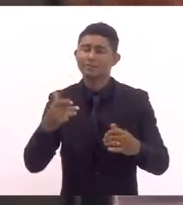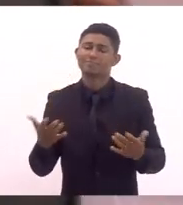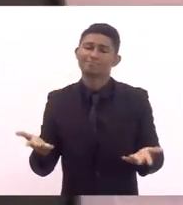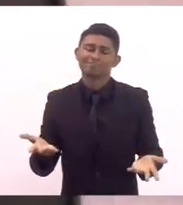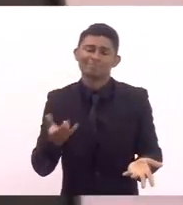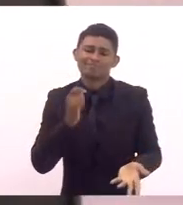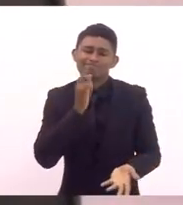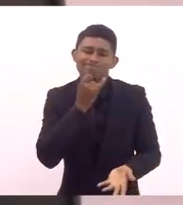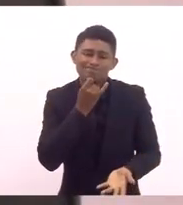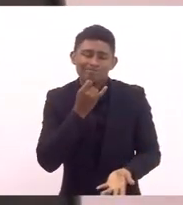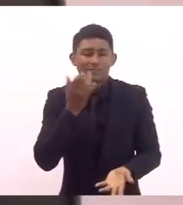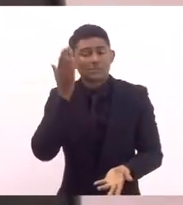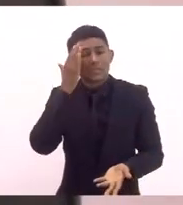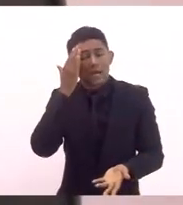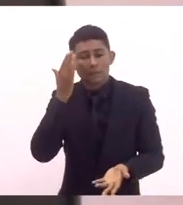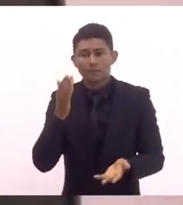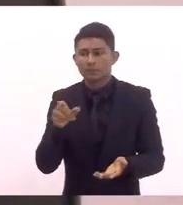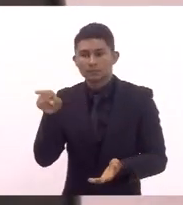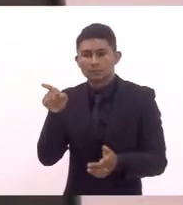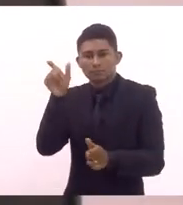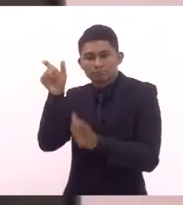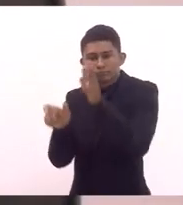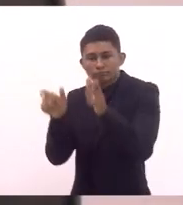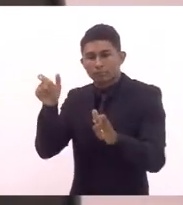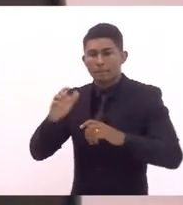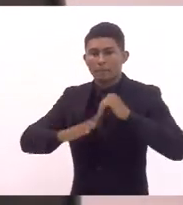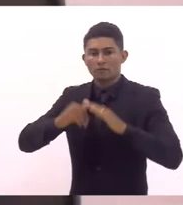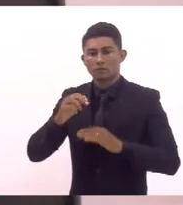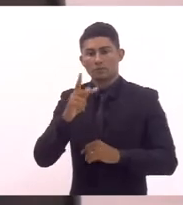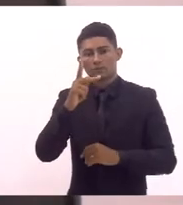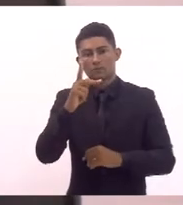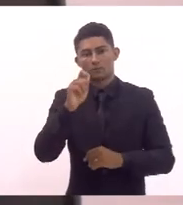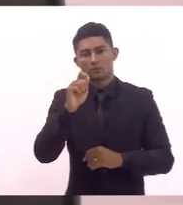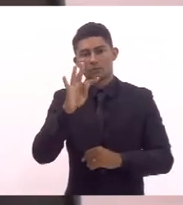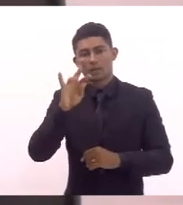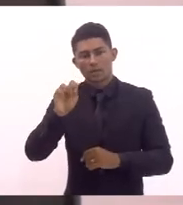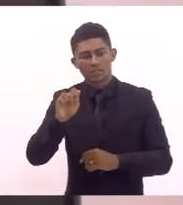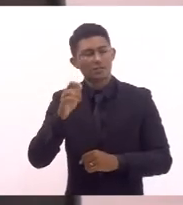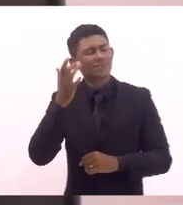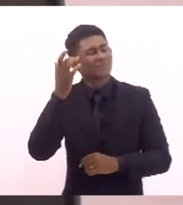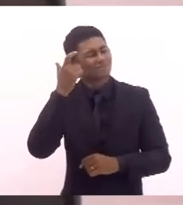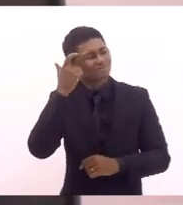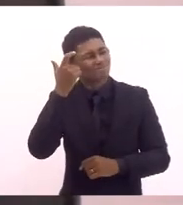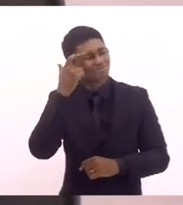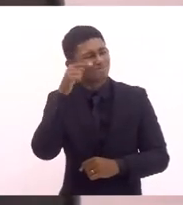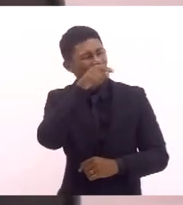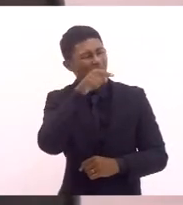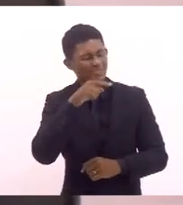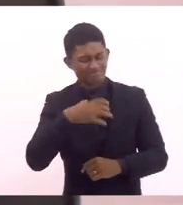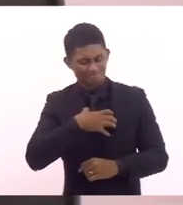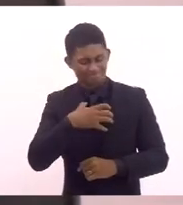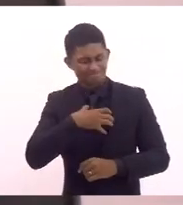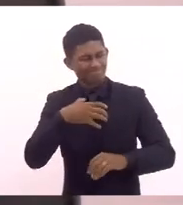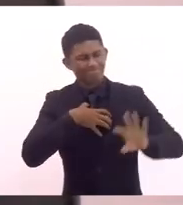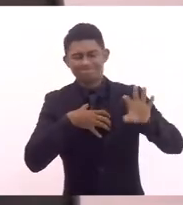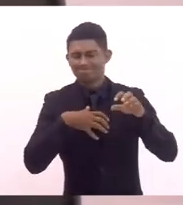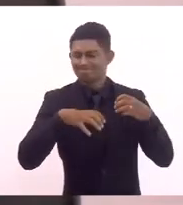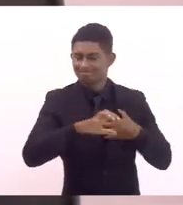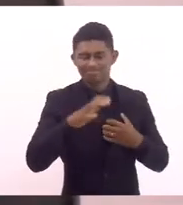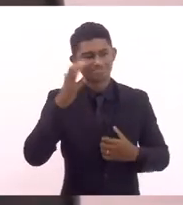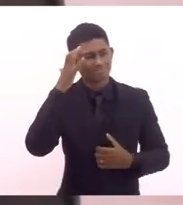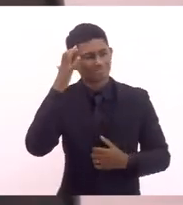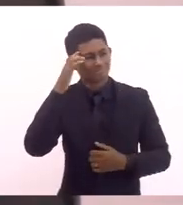claro que as profissionais estavam lá é Catia Imagino que tá sentindo me imagino numa situação dessa